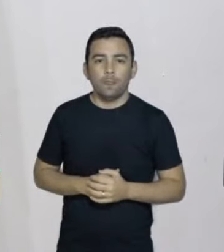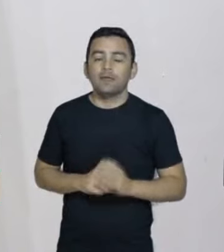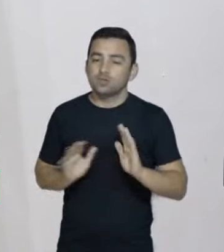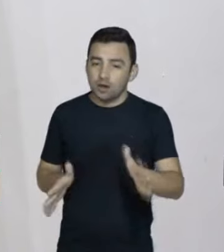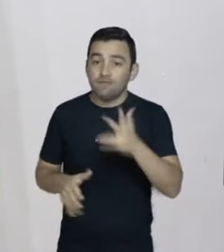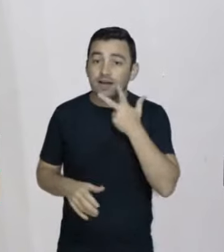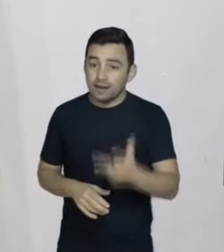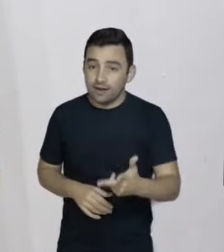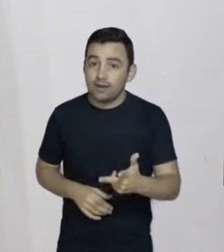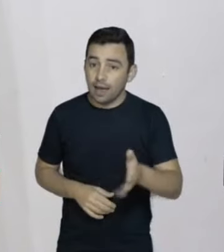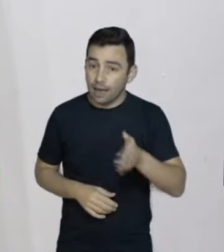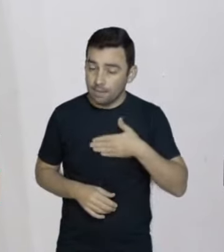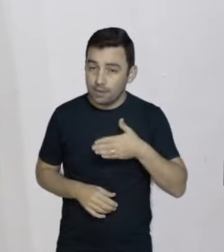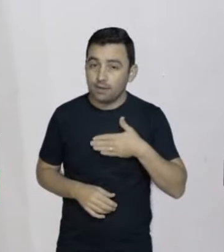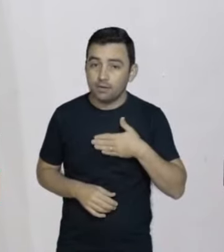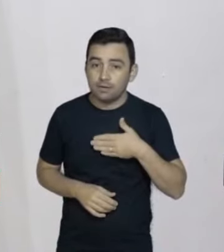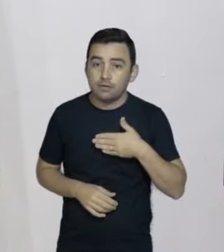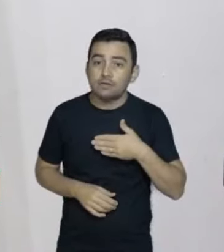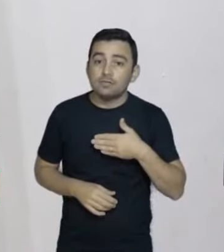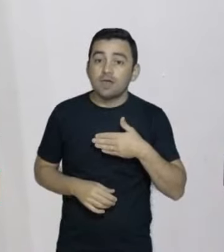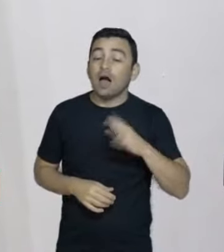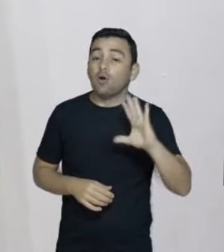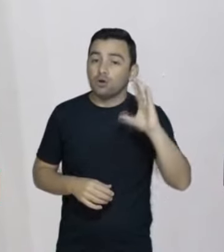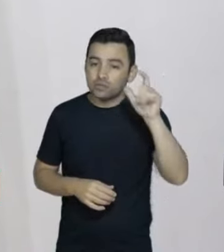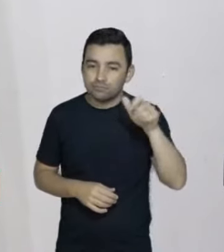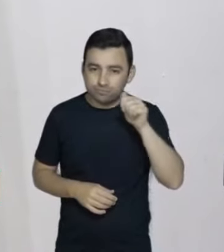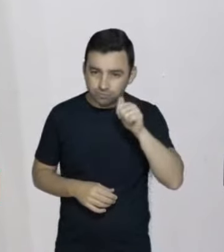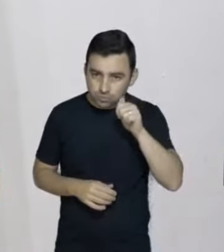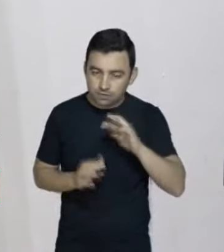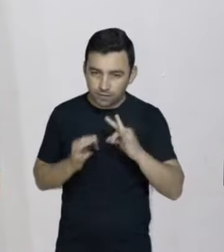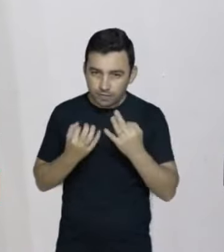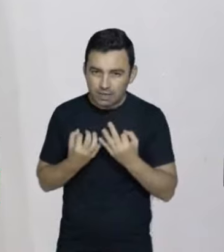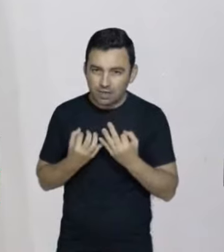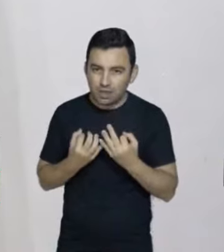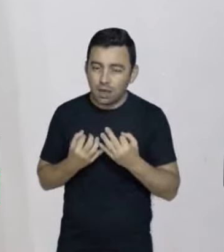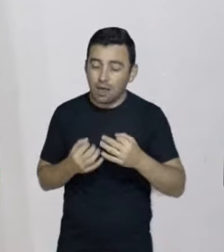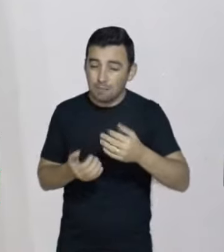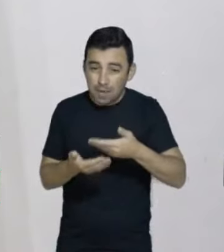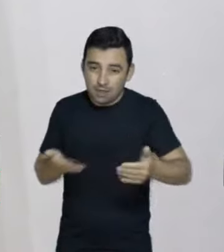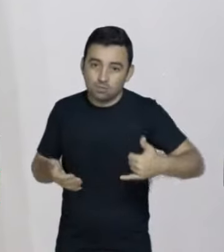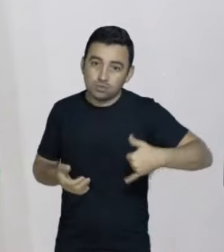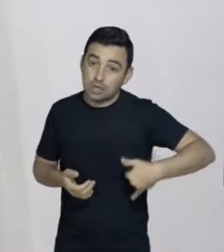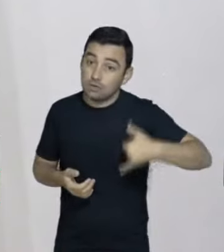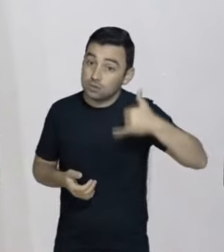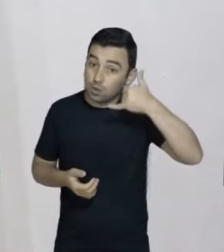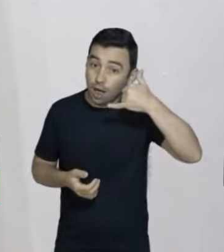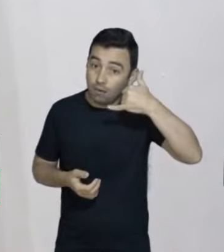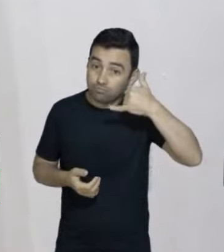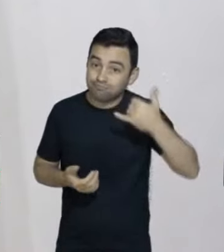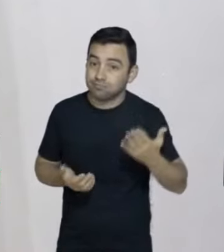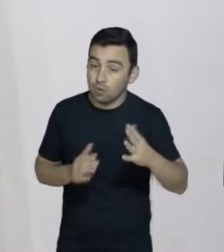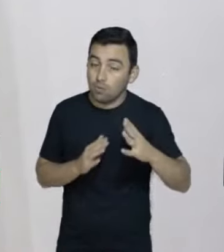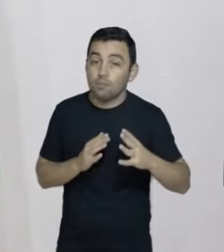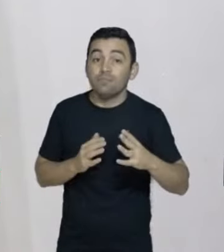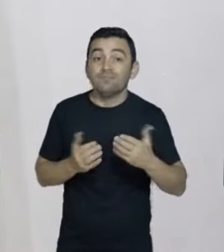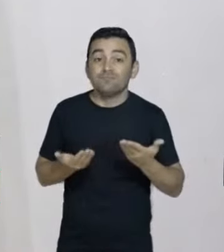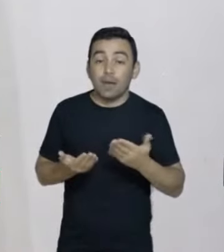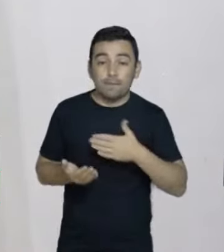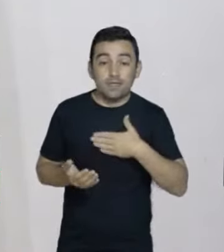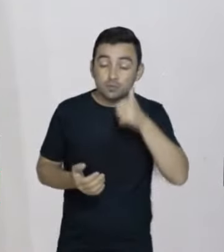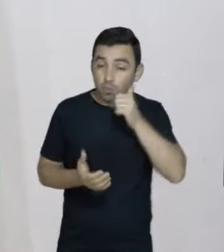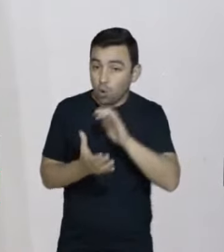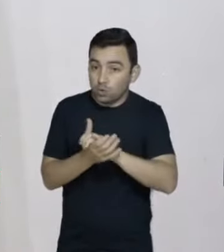minha enteada já foi assaltada, indo para o serviço, perdeu o celular dela, minha esposa já não pode, não sai mais à noite,